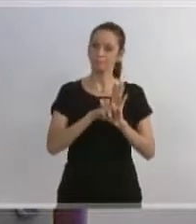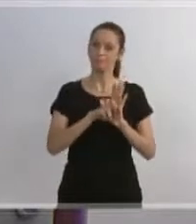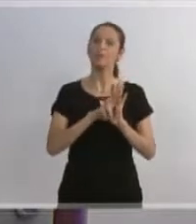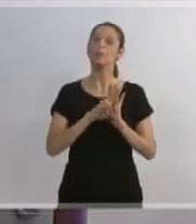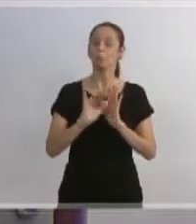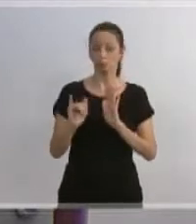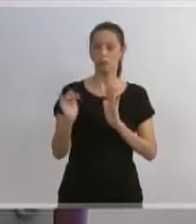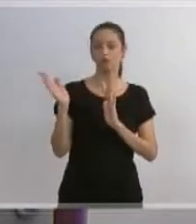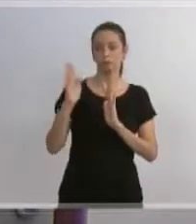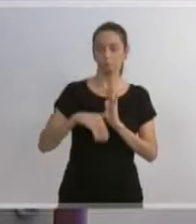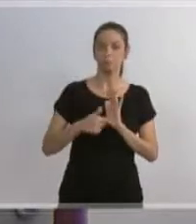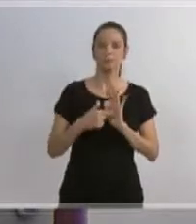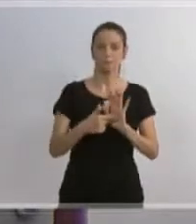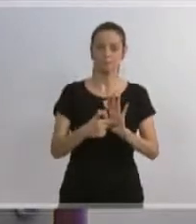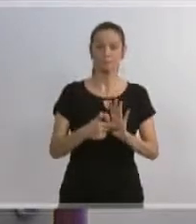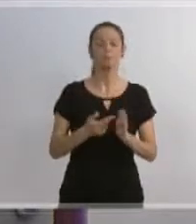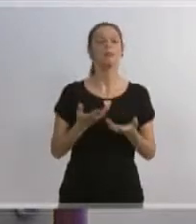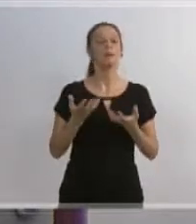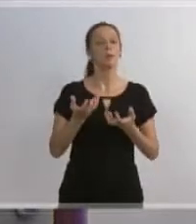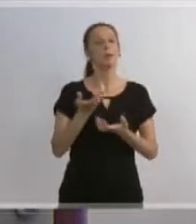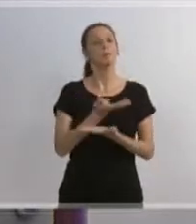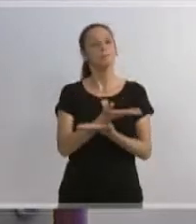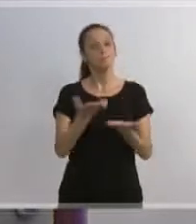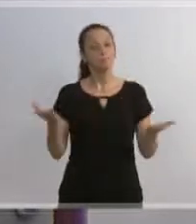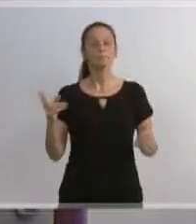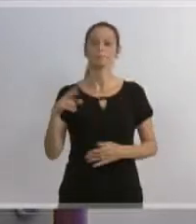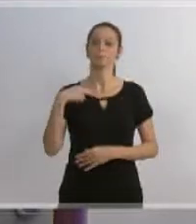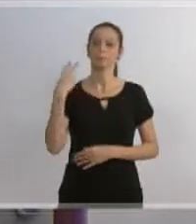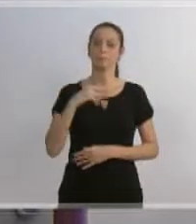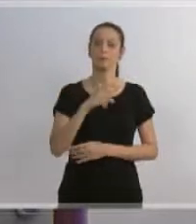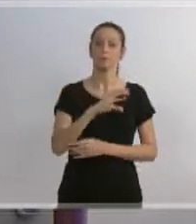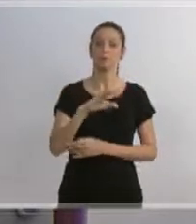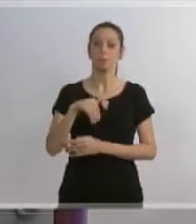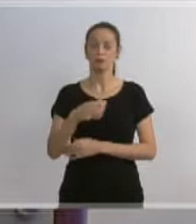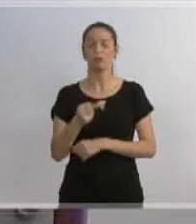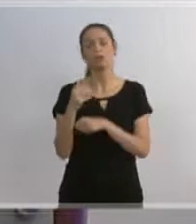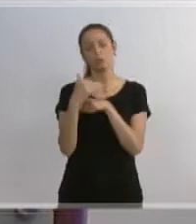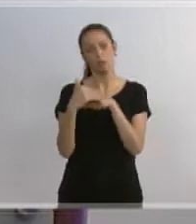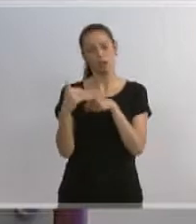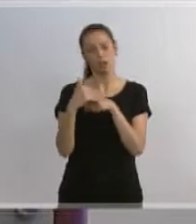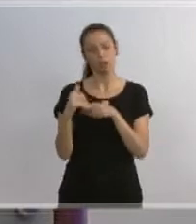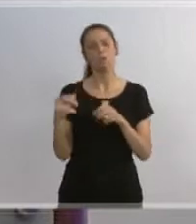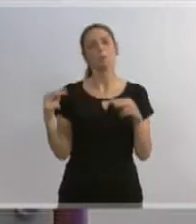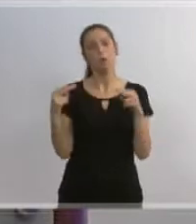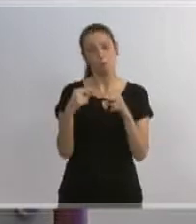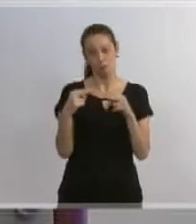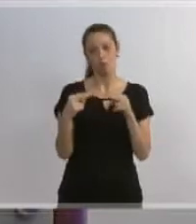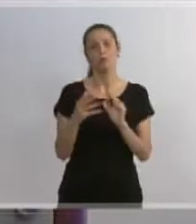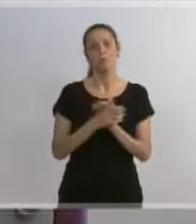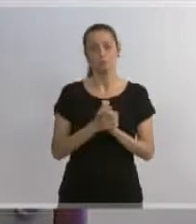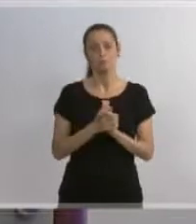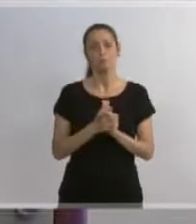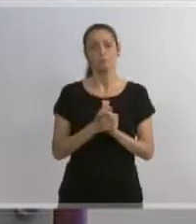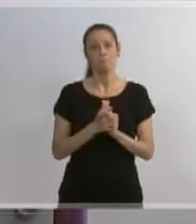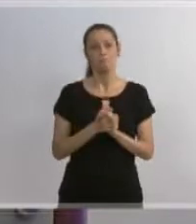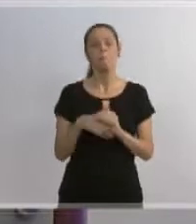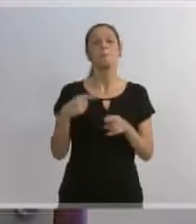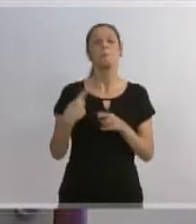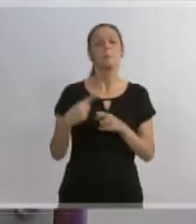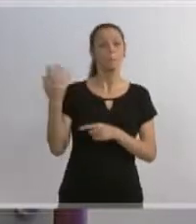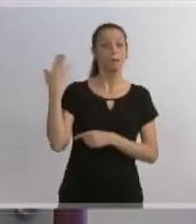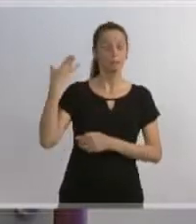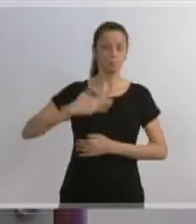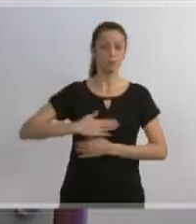trazer nessa casa, e gostaria que todos os vereadores da CCJ olhassem com carinho, que é o seguinte, isso aqui veio pelas mãos do